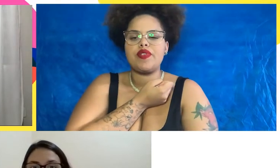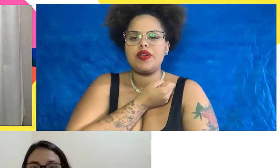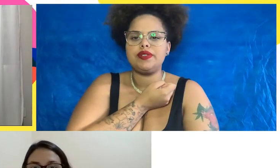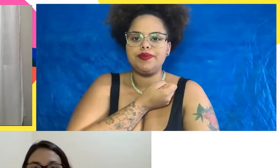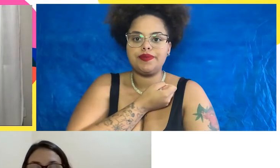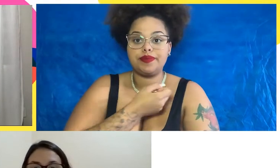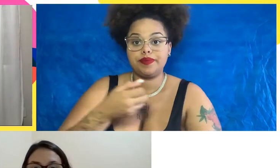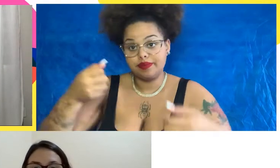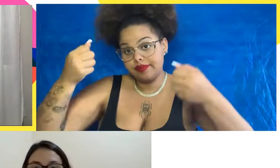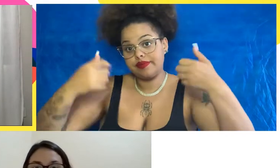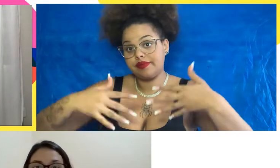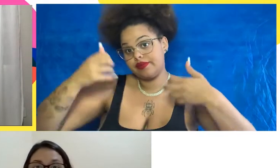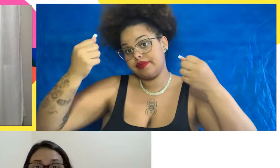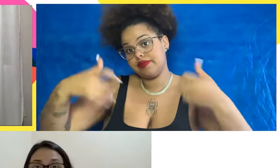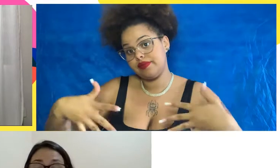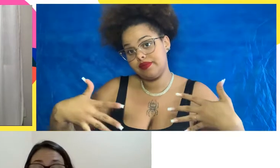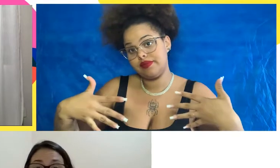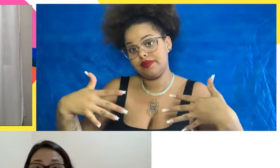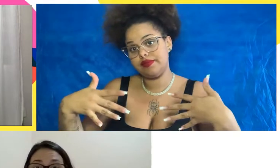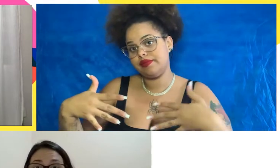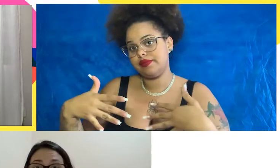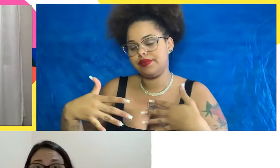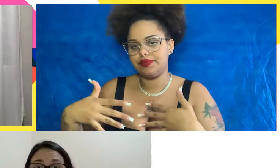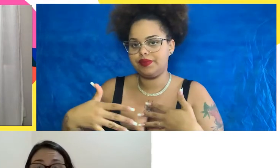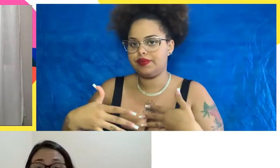apontar, né, essa